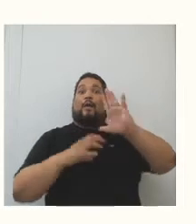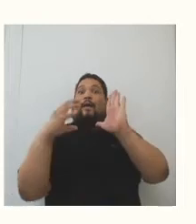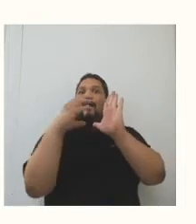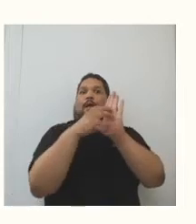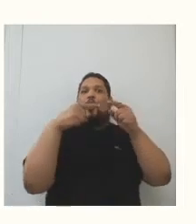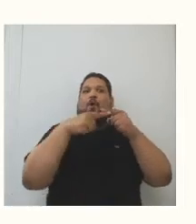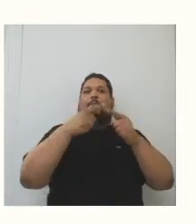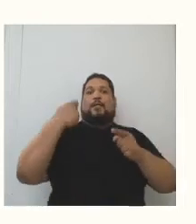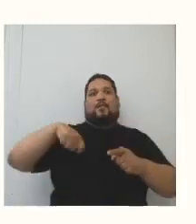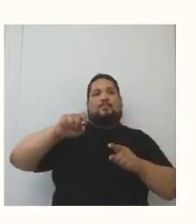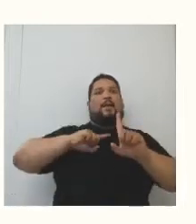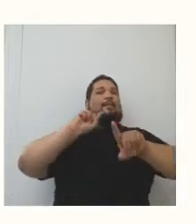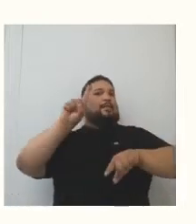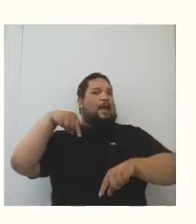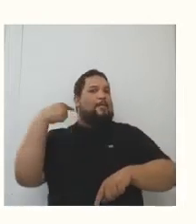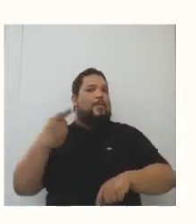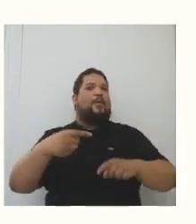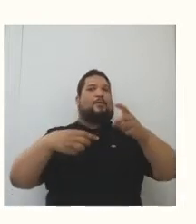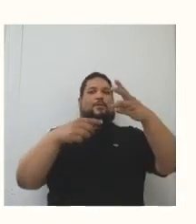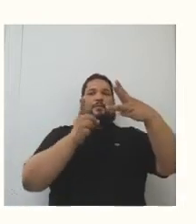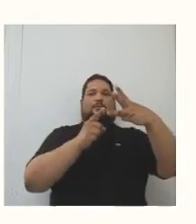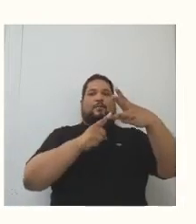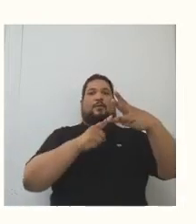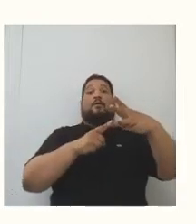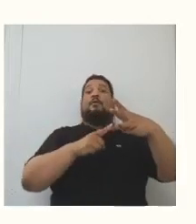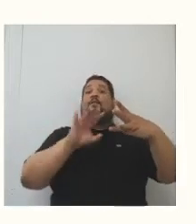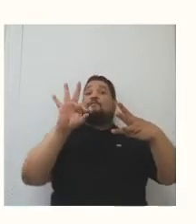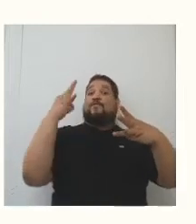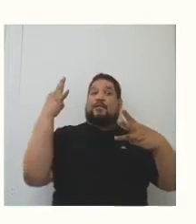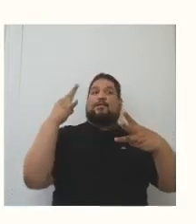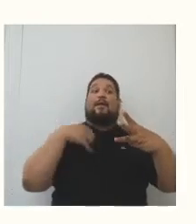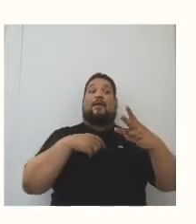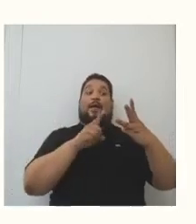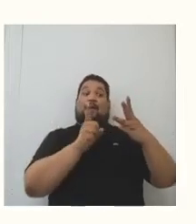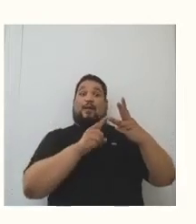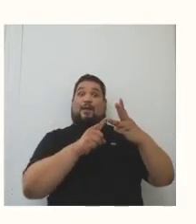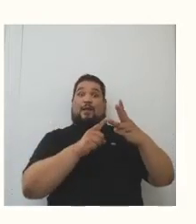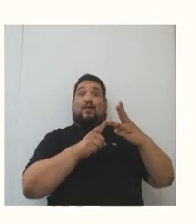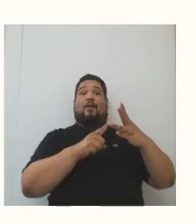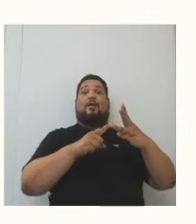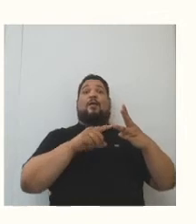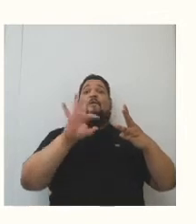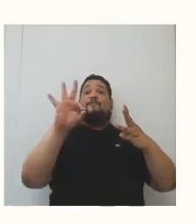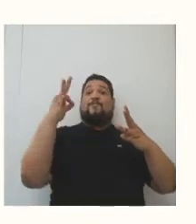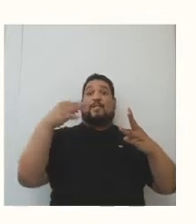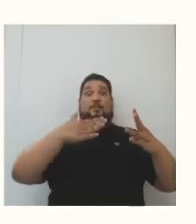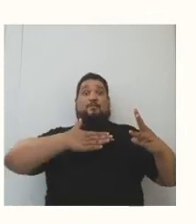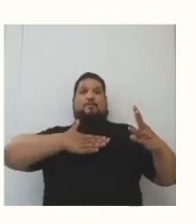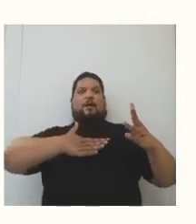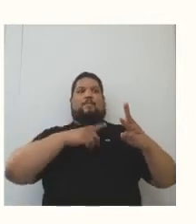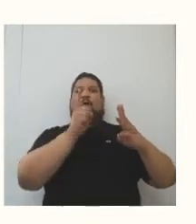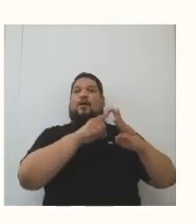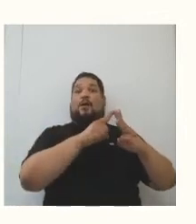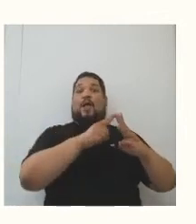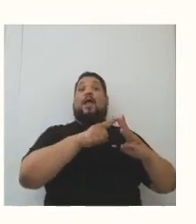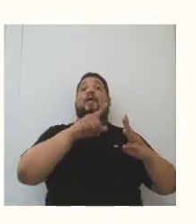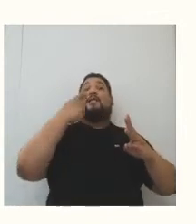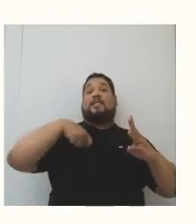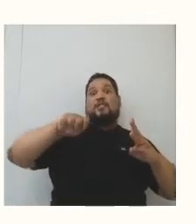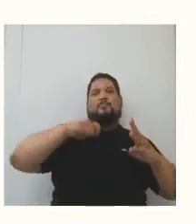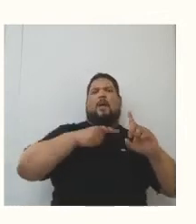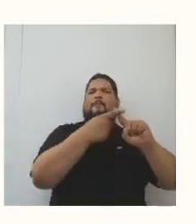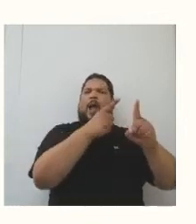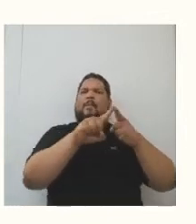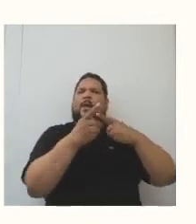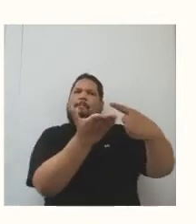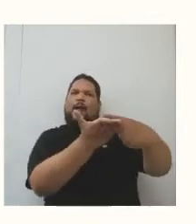ali a Espanha e depois a França. E assim Napoleão fez um acordo com o rei espanhol para passar pelo território